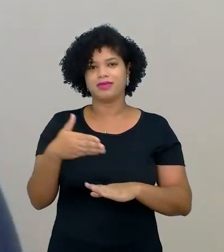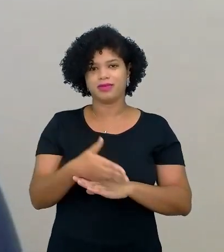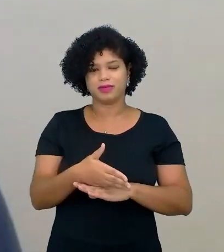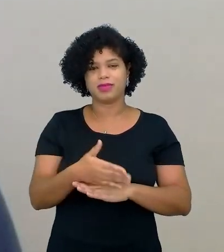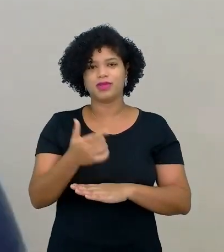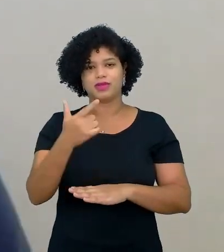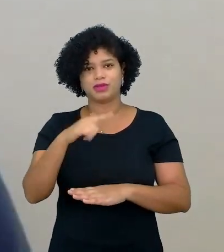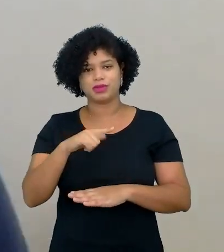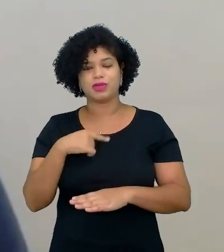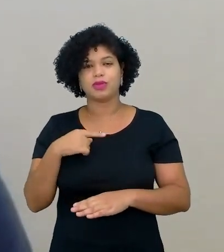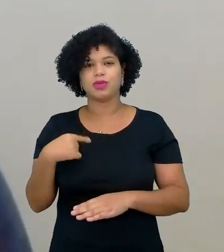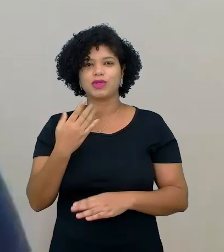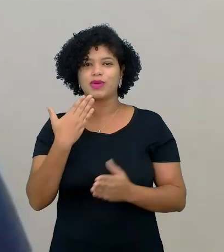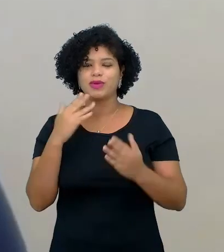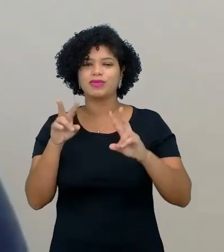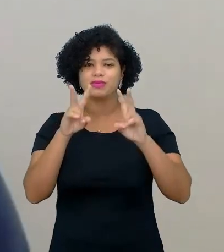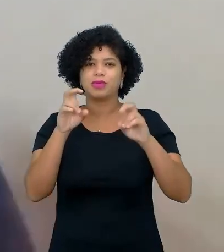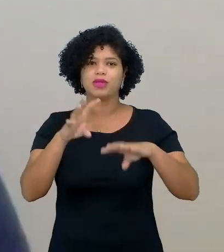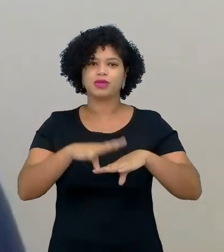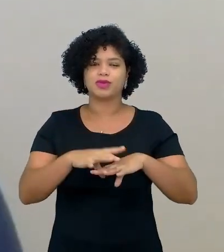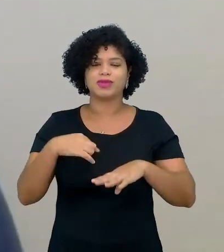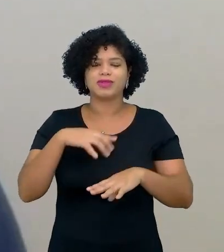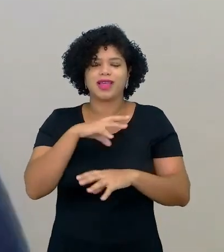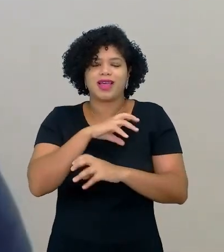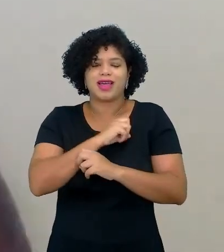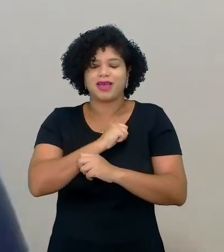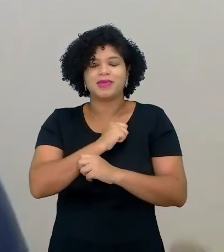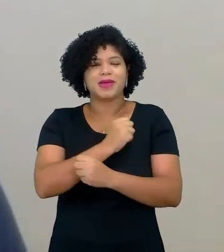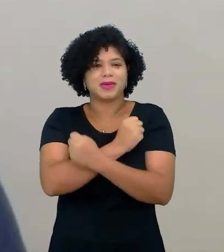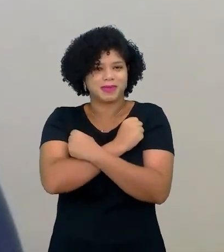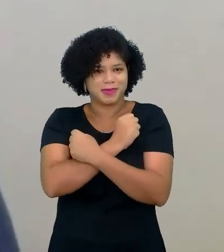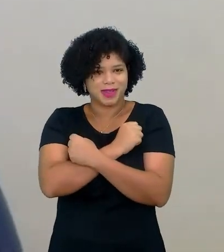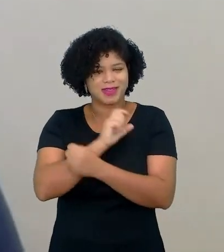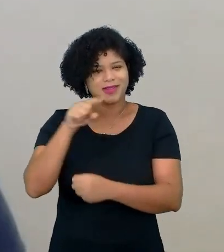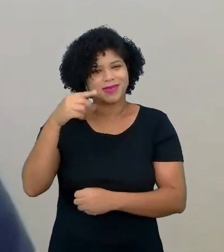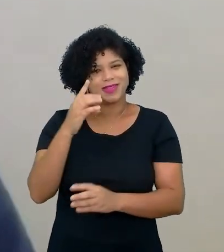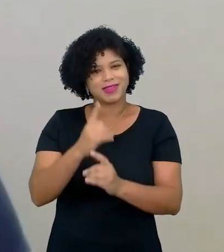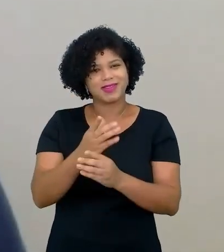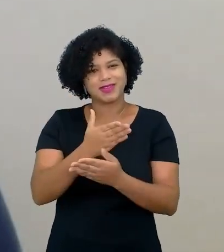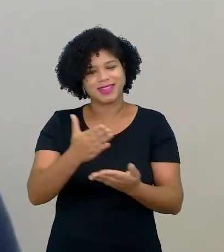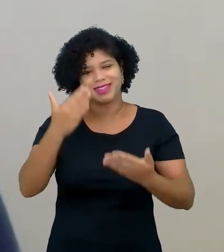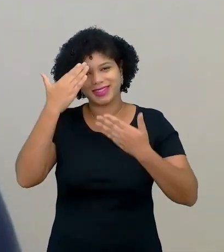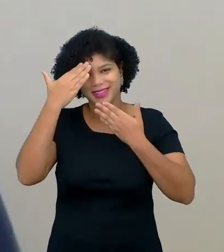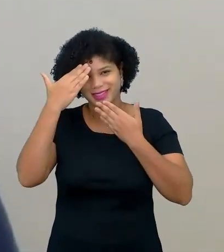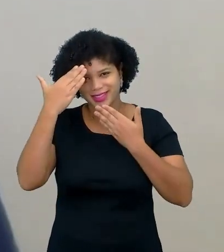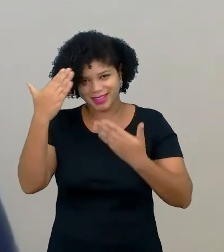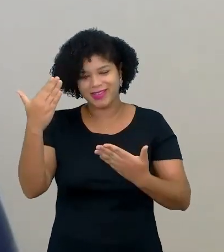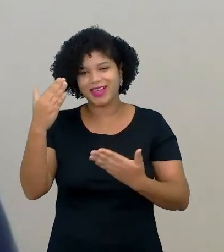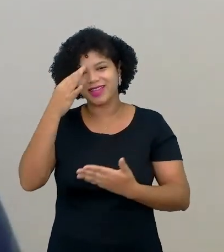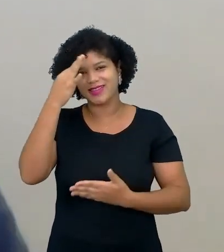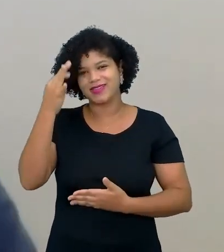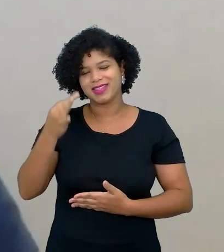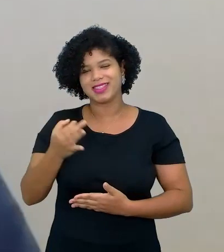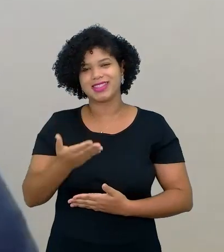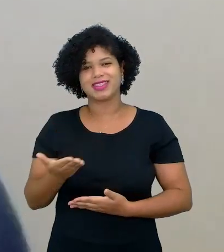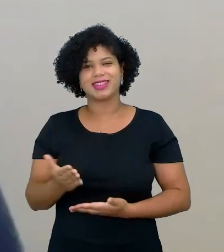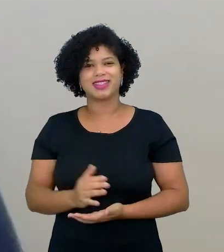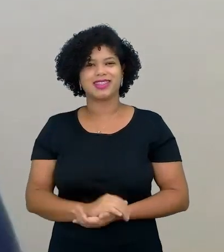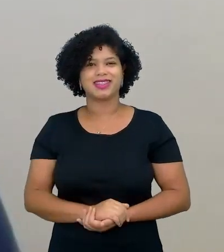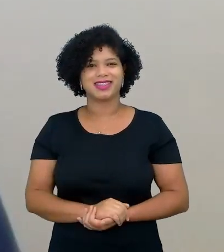essa matemática que a gente ama, que a gente adora. Um grande abraço. Até mais para vocês. Muito obrigado pela compreensão de todos.